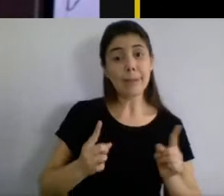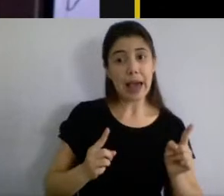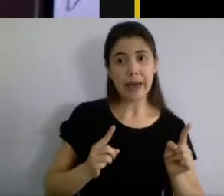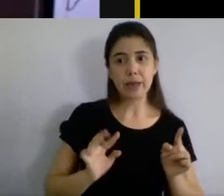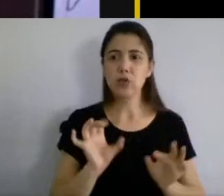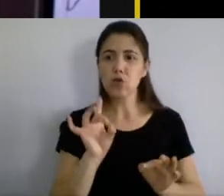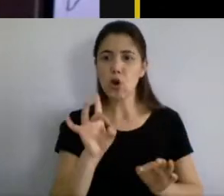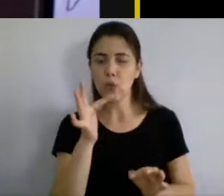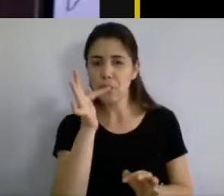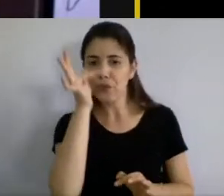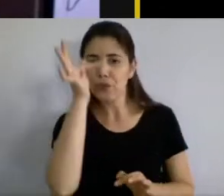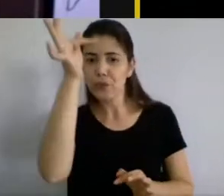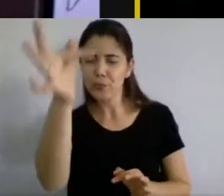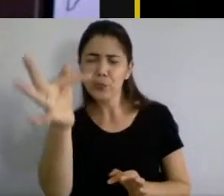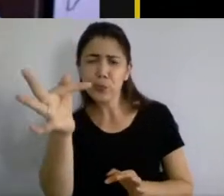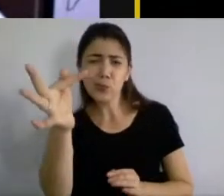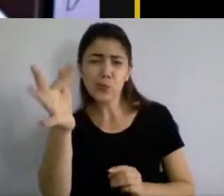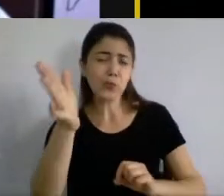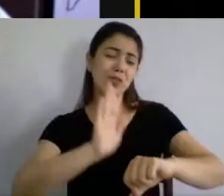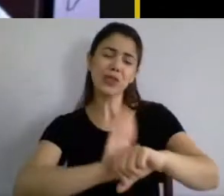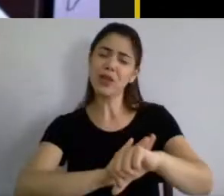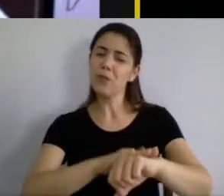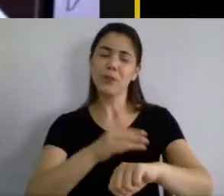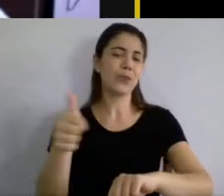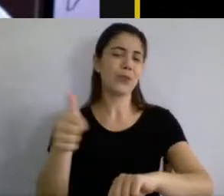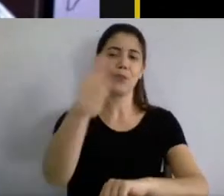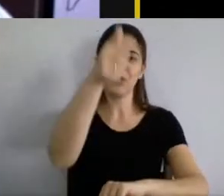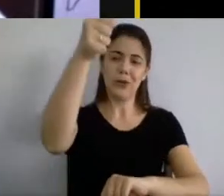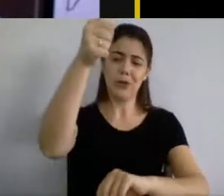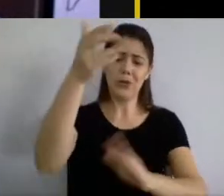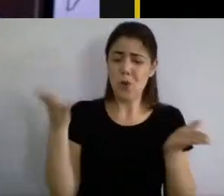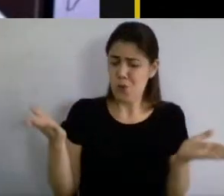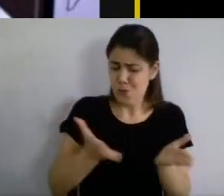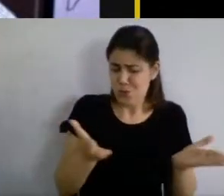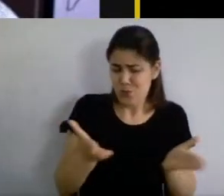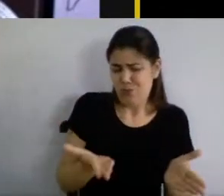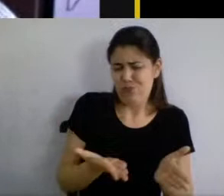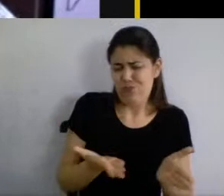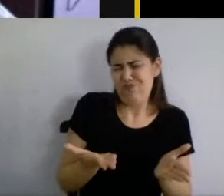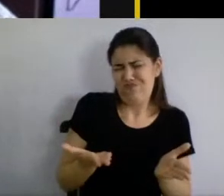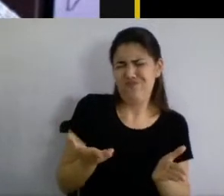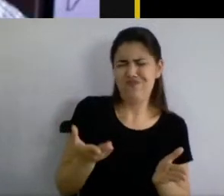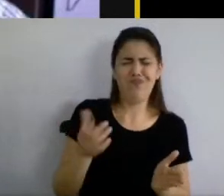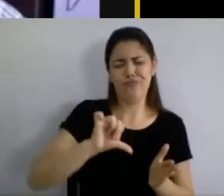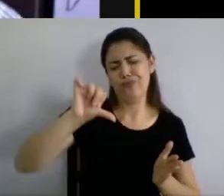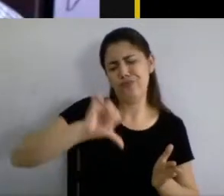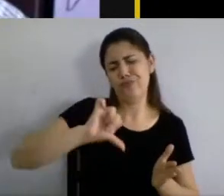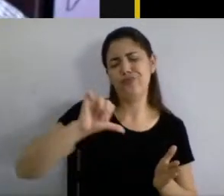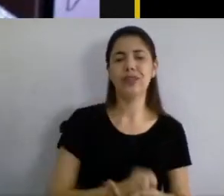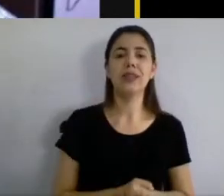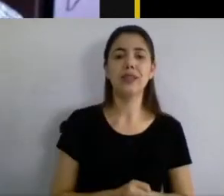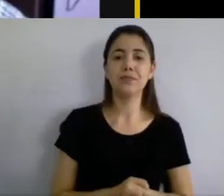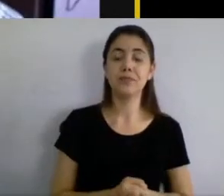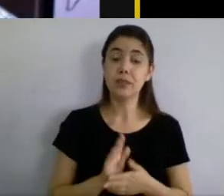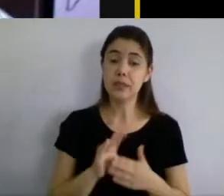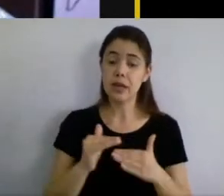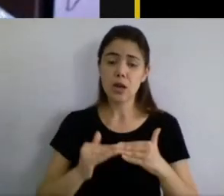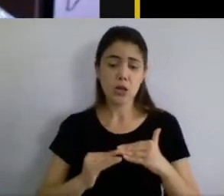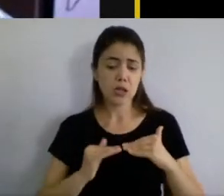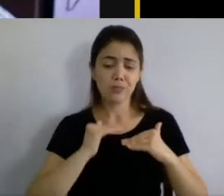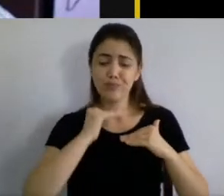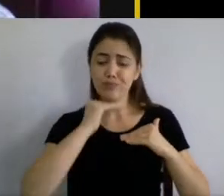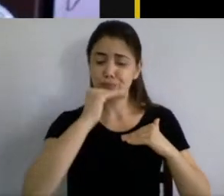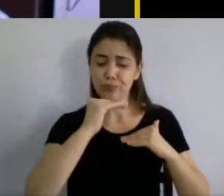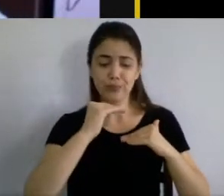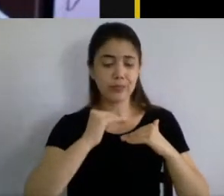tinha acontecido, e ele sempre seria, se acreditava, uma superação